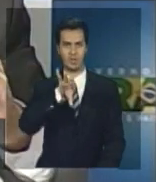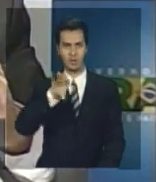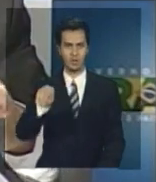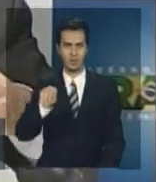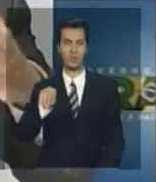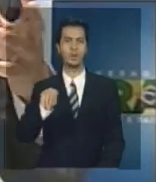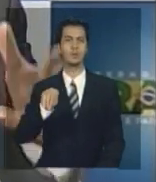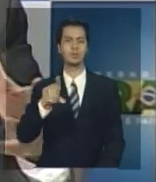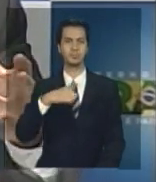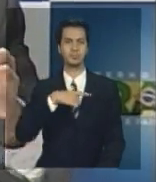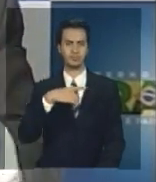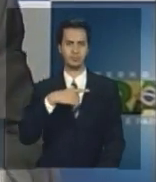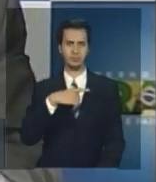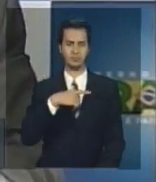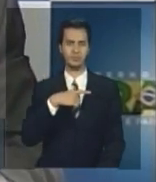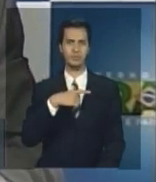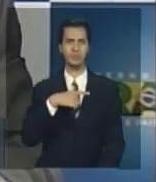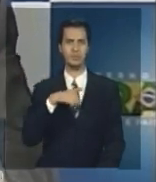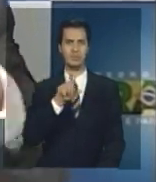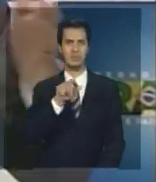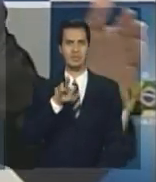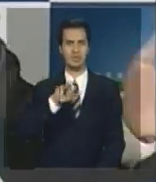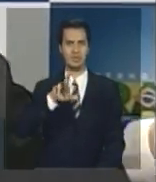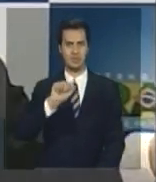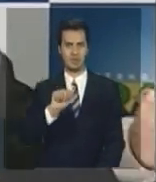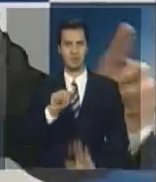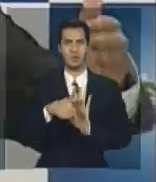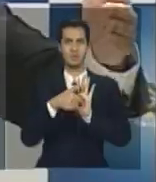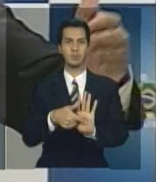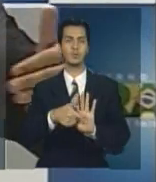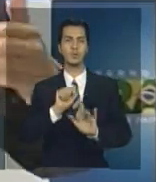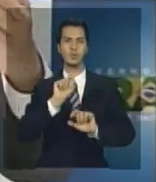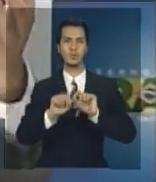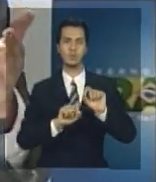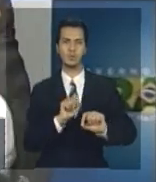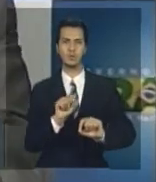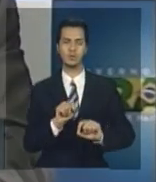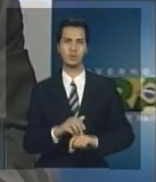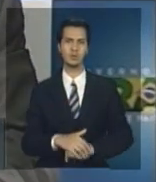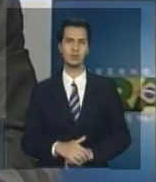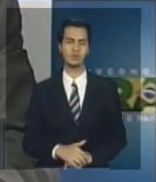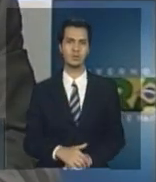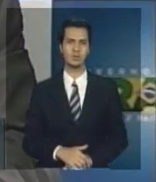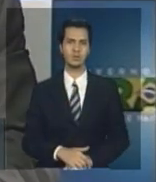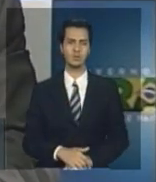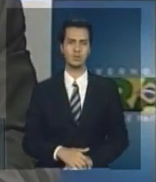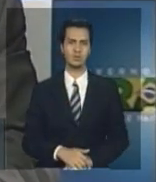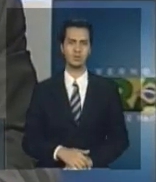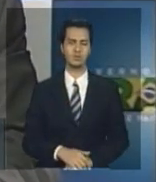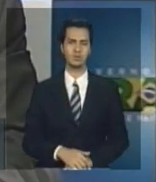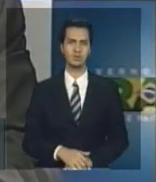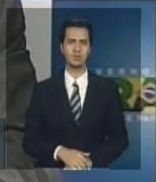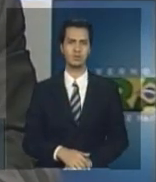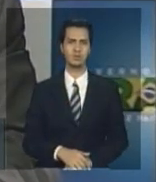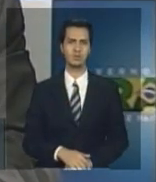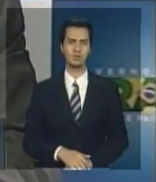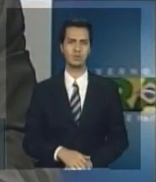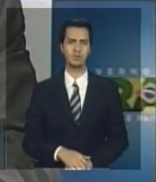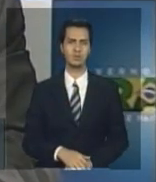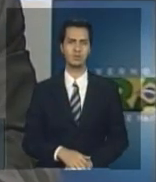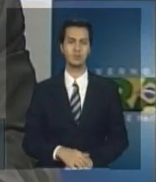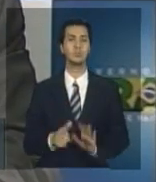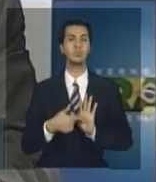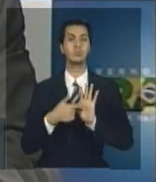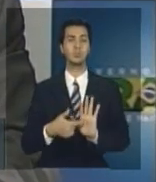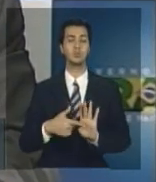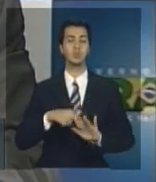distribuição regional, com predomínio em algumas regiões do Rio de Janeiro, em torno da Ilha do Governador, né, alguns detalhes vocês podem ver, mas mostra no Rio de Janeiro